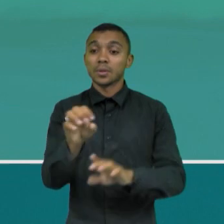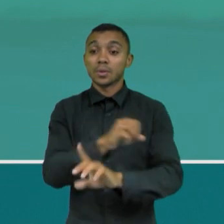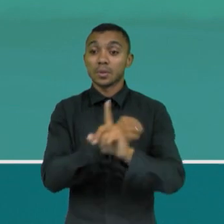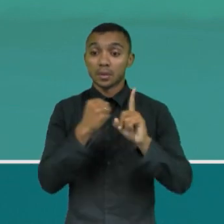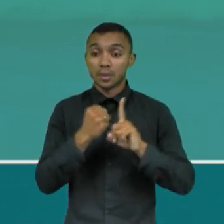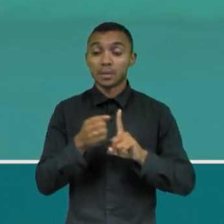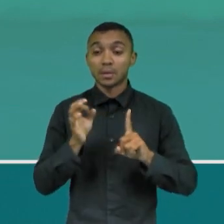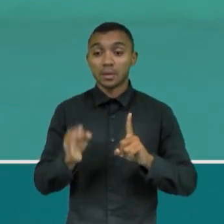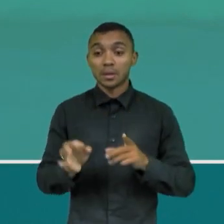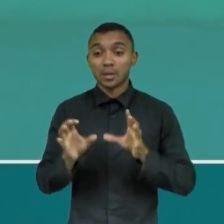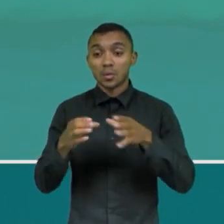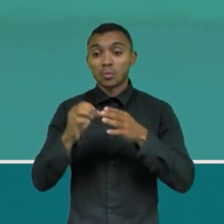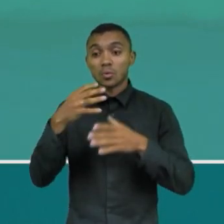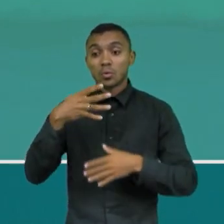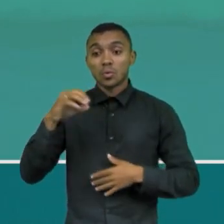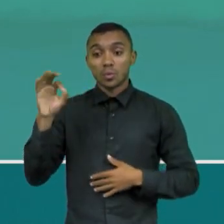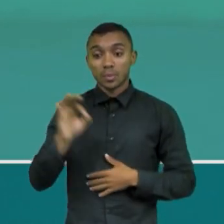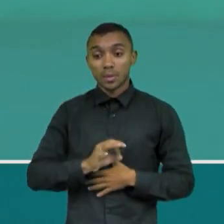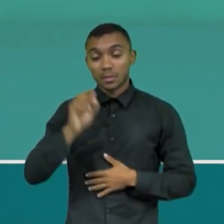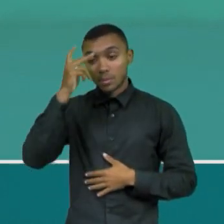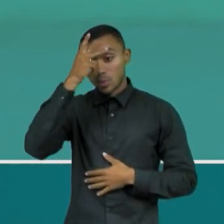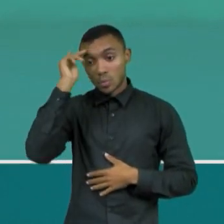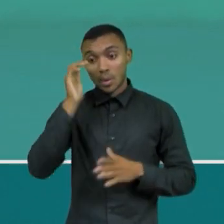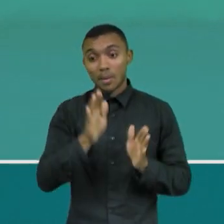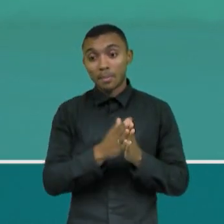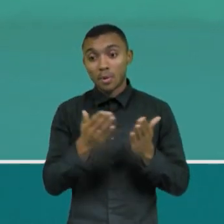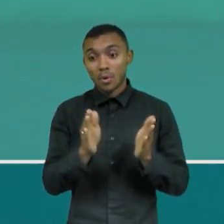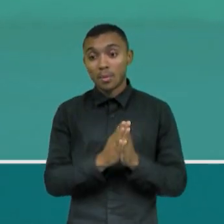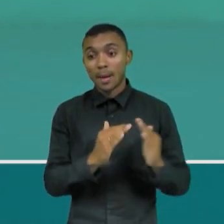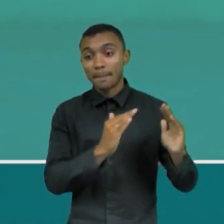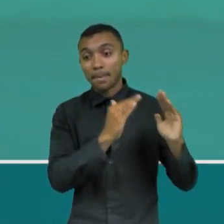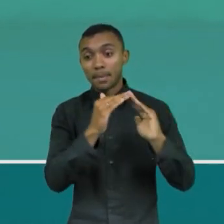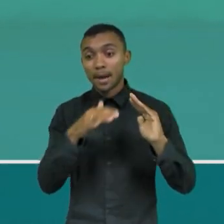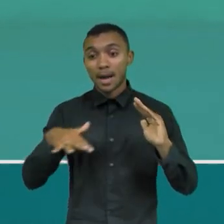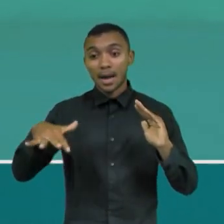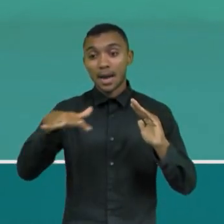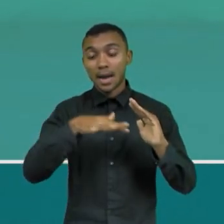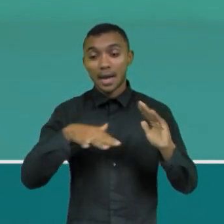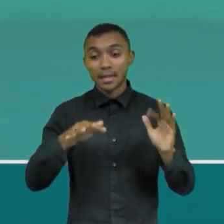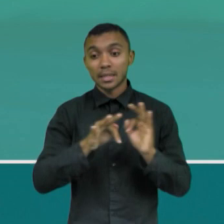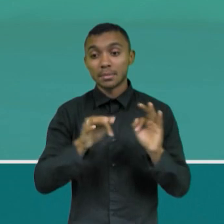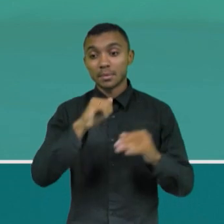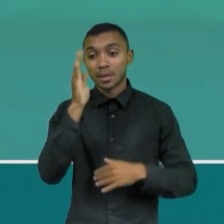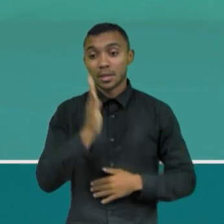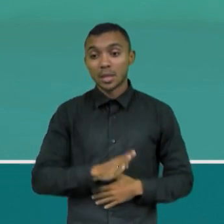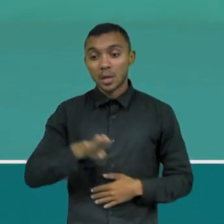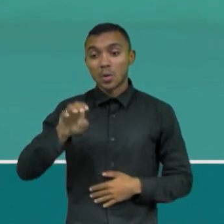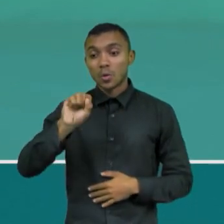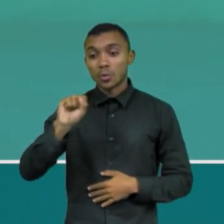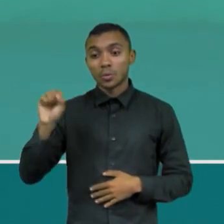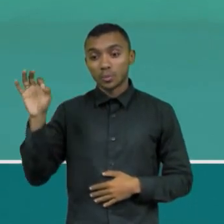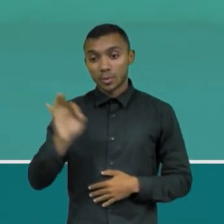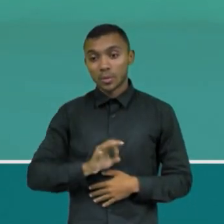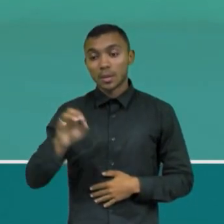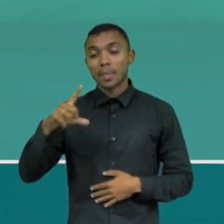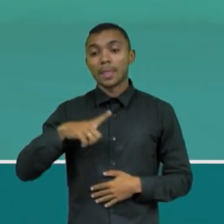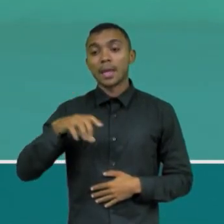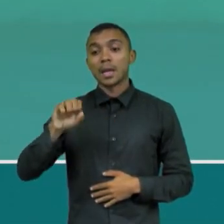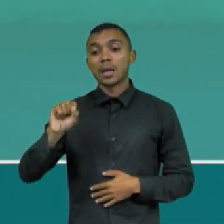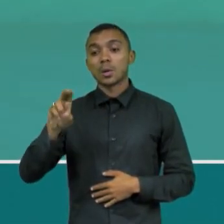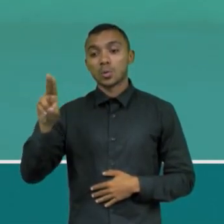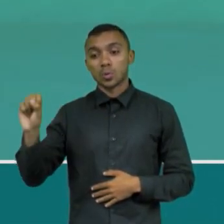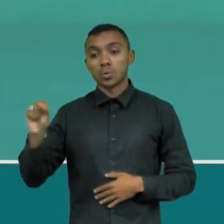grupo dos 40% mais pobres que vivem em áreas urbanas no Brasil, 88% usam o SUS e